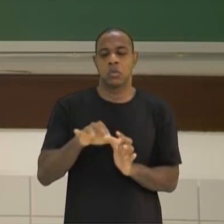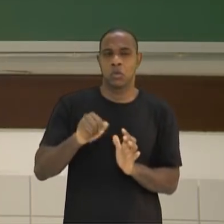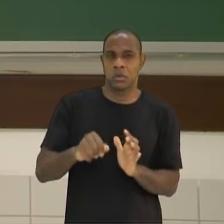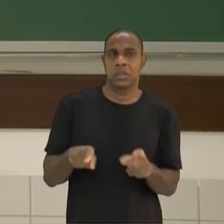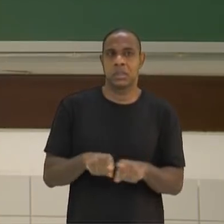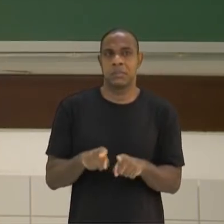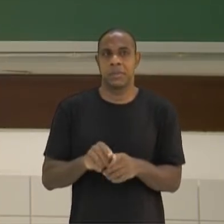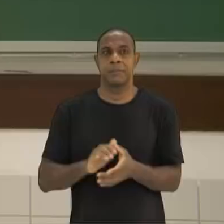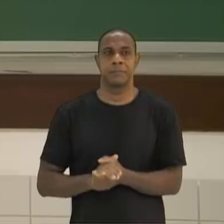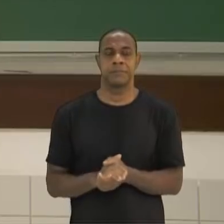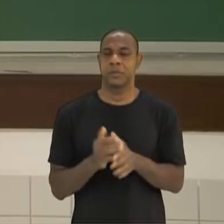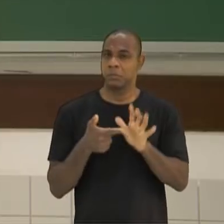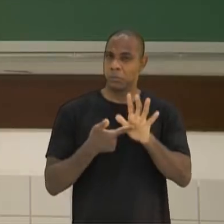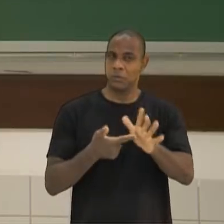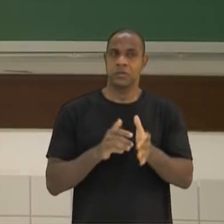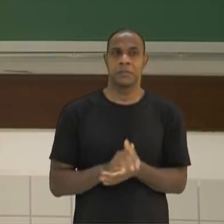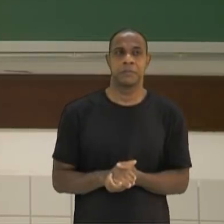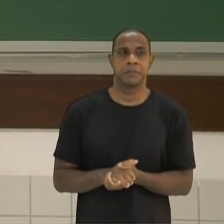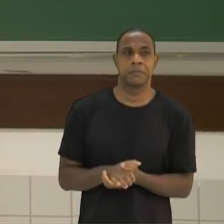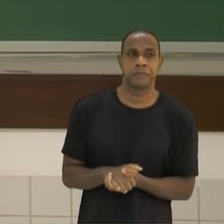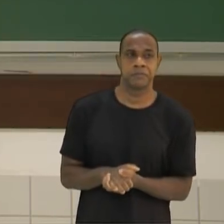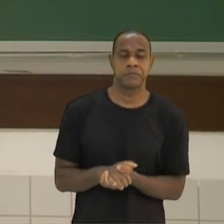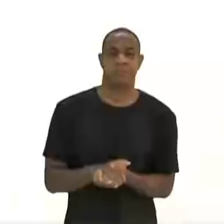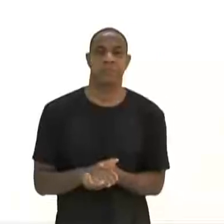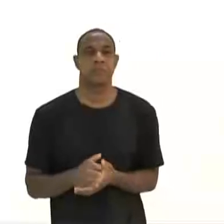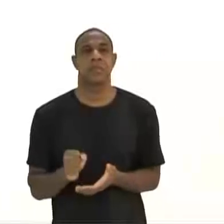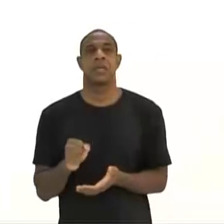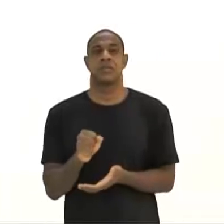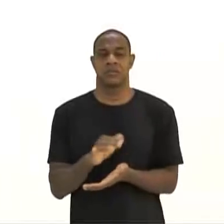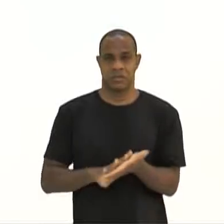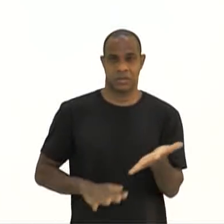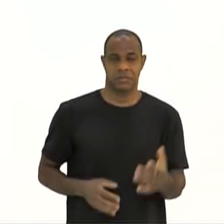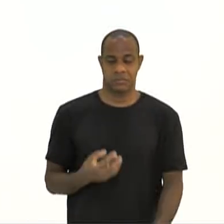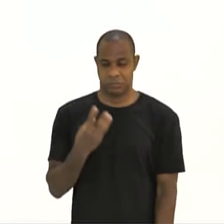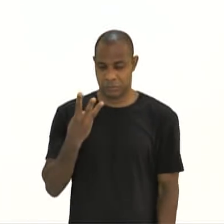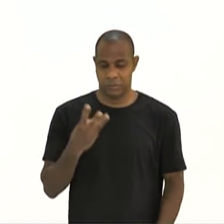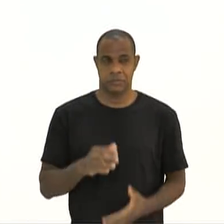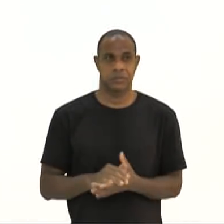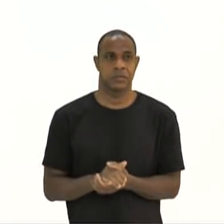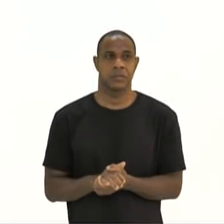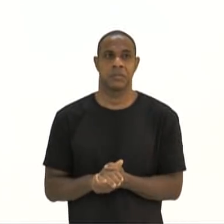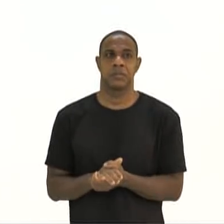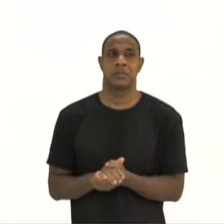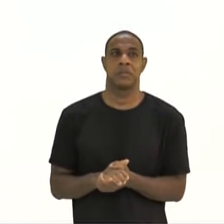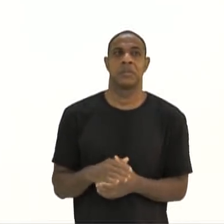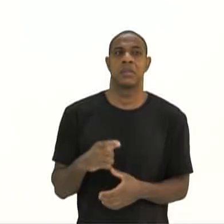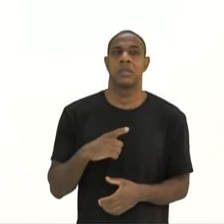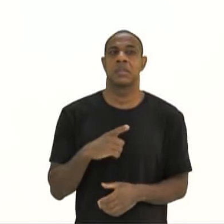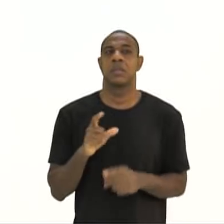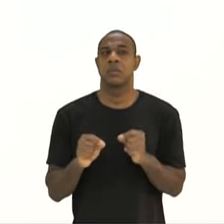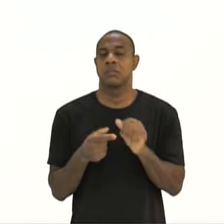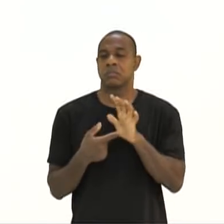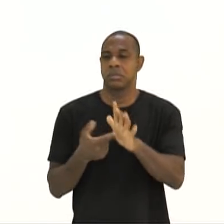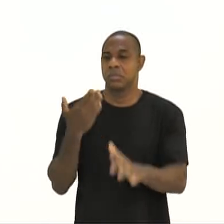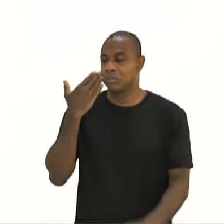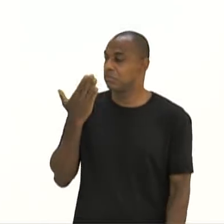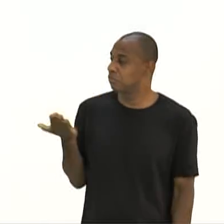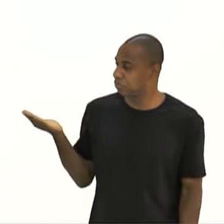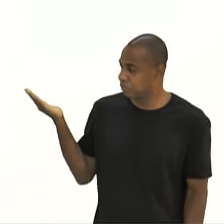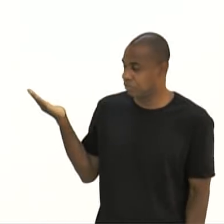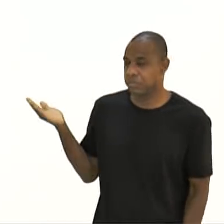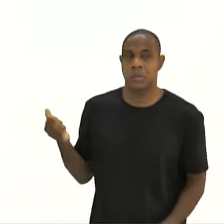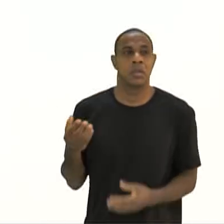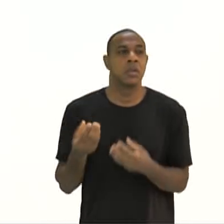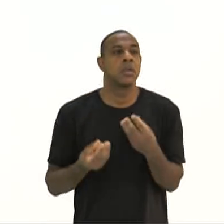literário, certo? Vamos para a nossa terceira atividade agora, né? Então a gente vai trabalhar um pouquinho aqui